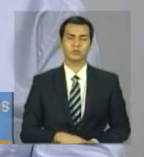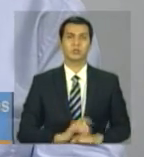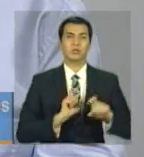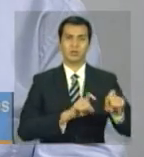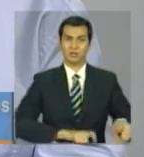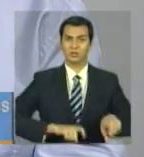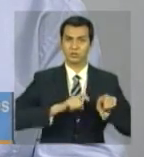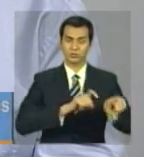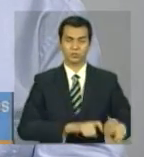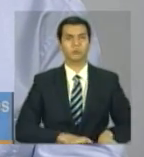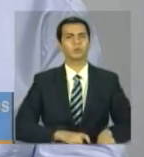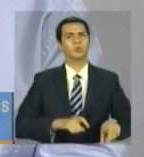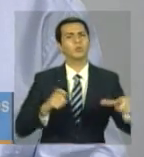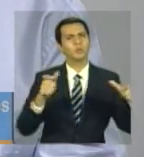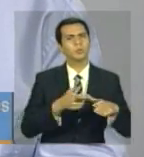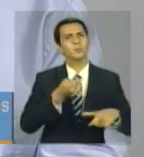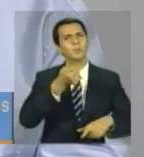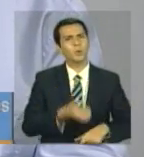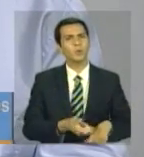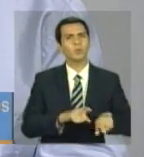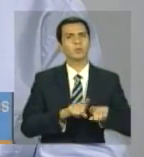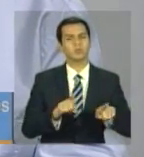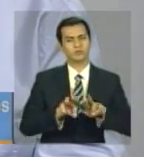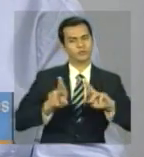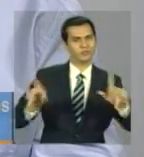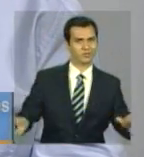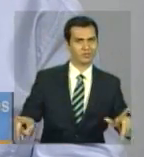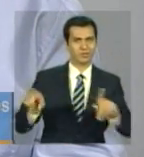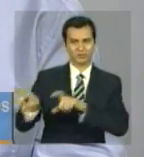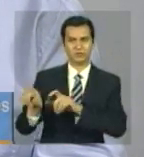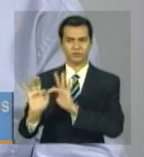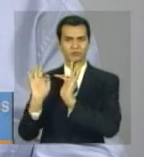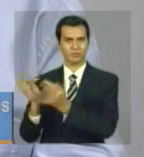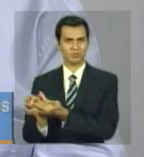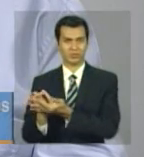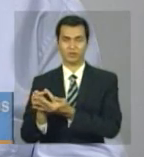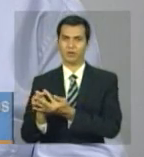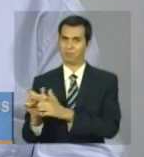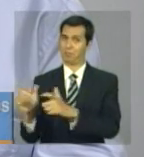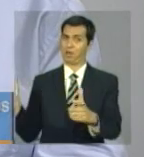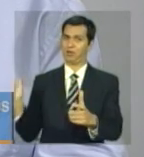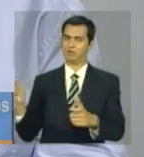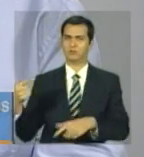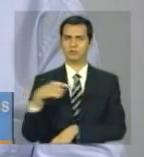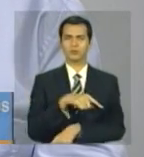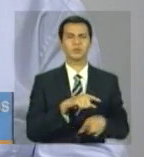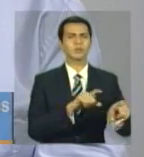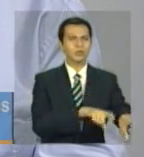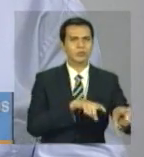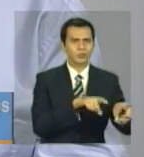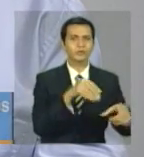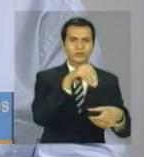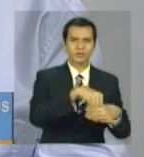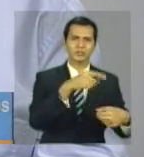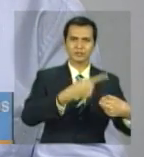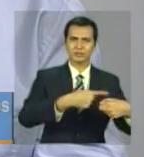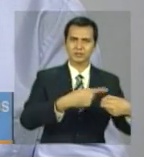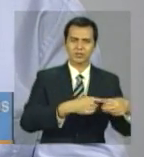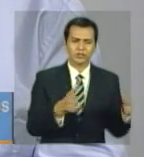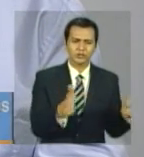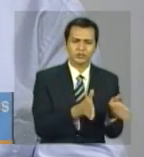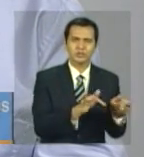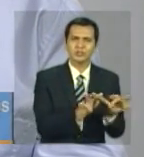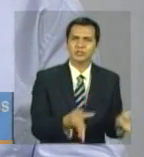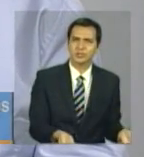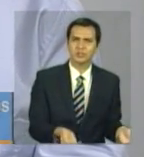da agricultura familiar, não é? São distintas. Nós temos ainda que criar um marco regulatório para essa política da agricultura urbana, estamos